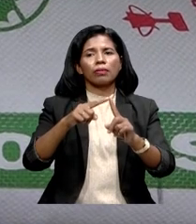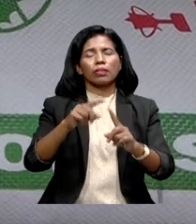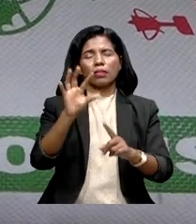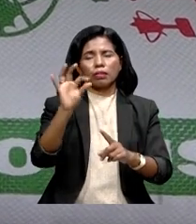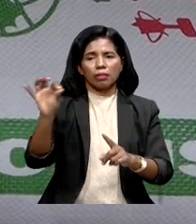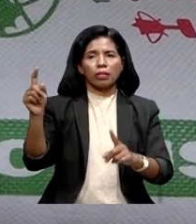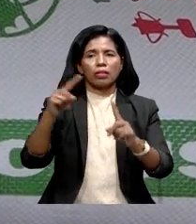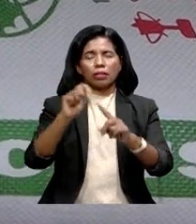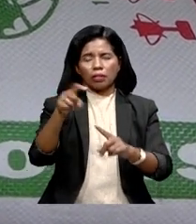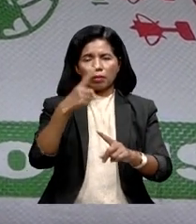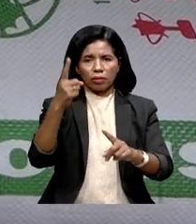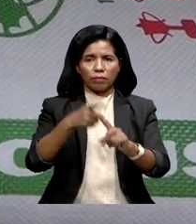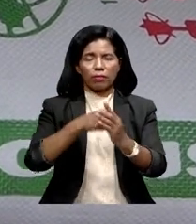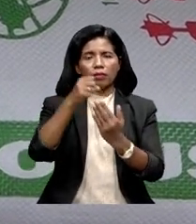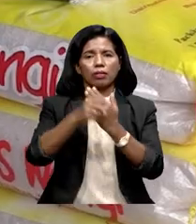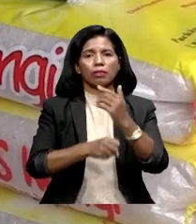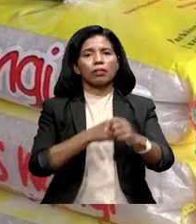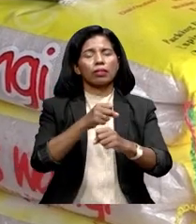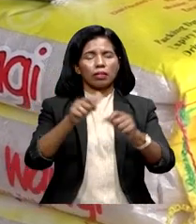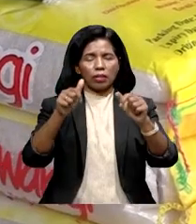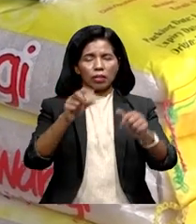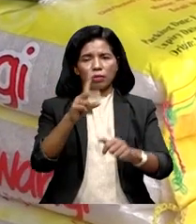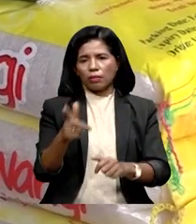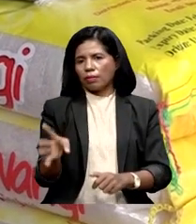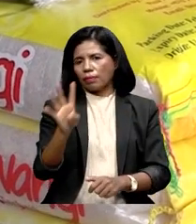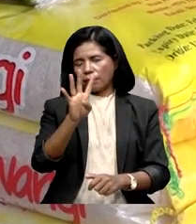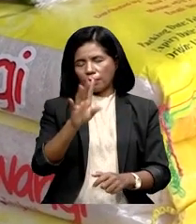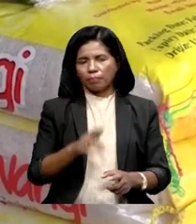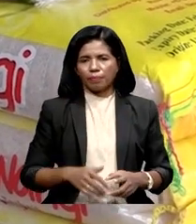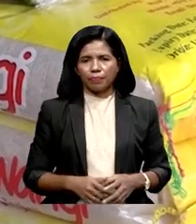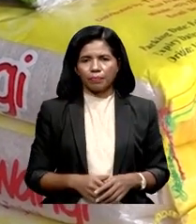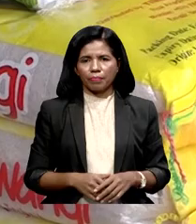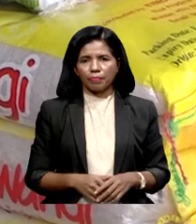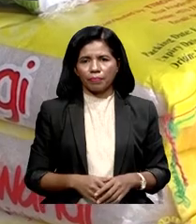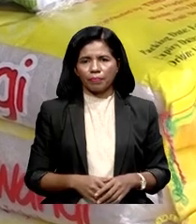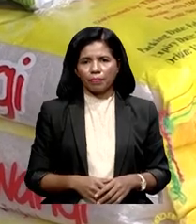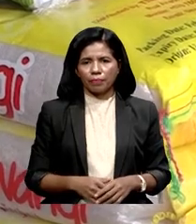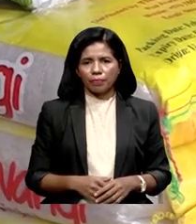Toloron San Lu Resinida, Flan Setembro, Tinerim Rua, Ronulo Resinhat. Dilma Suzetti, GMN.